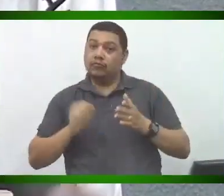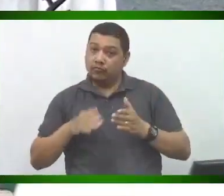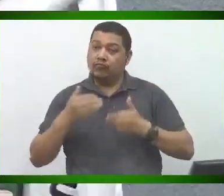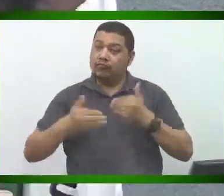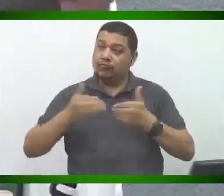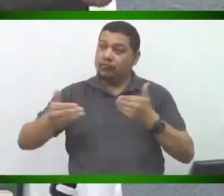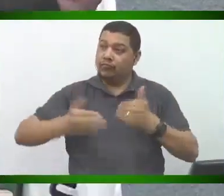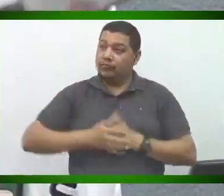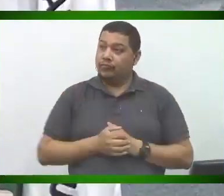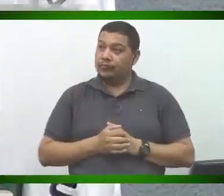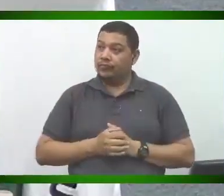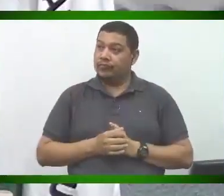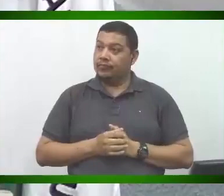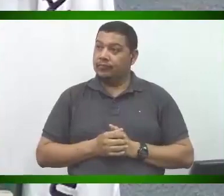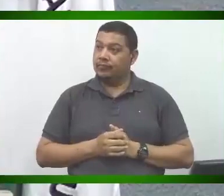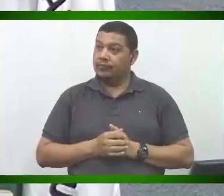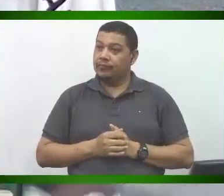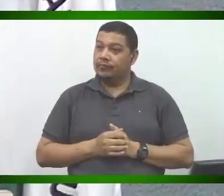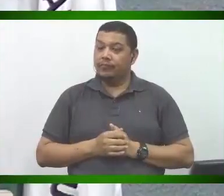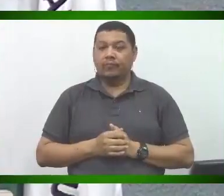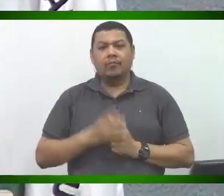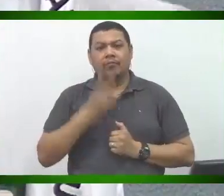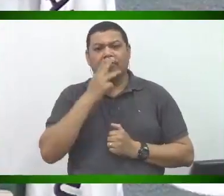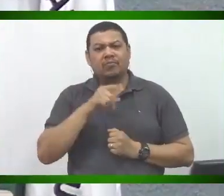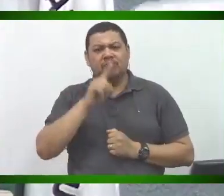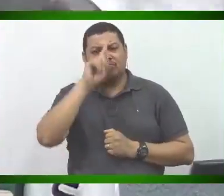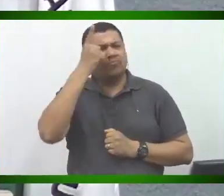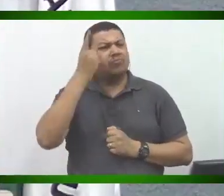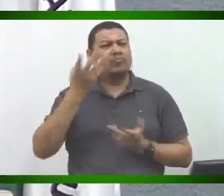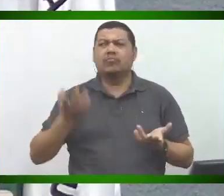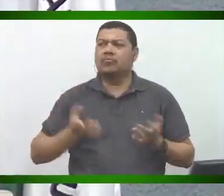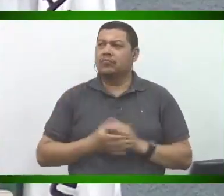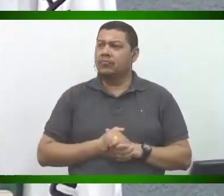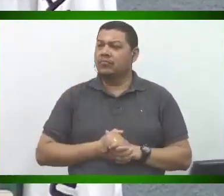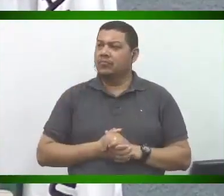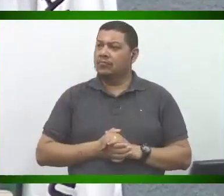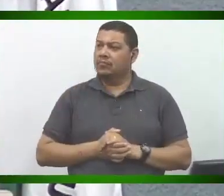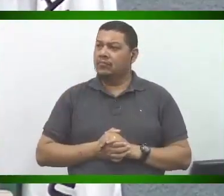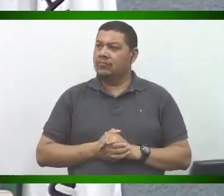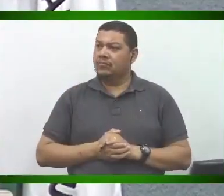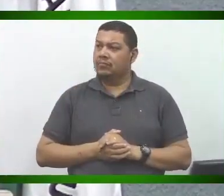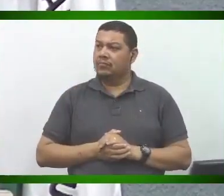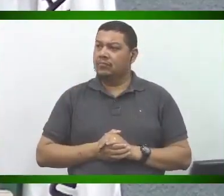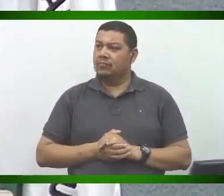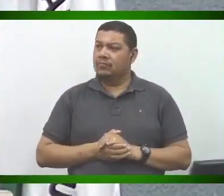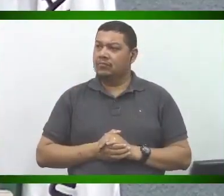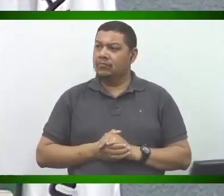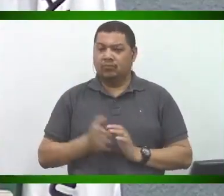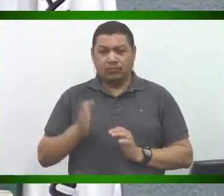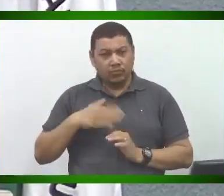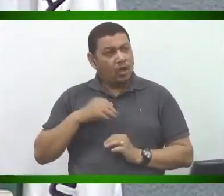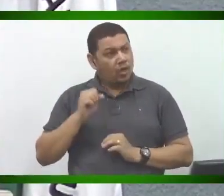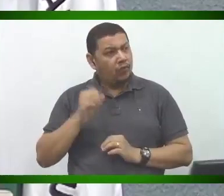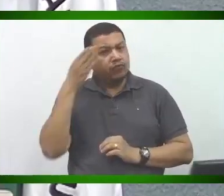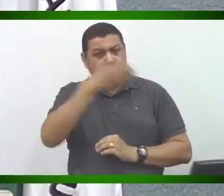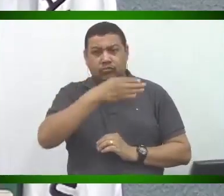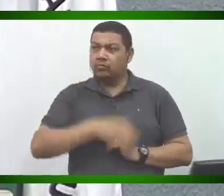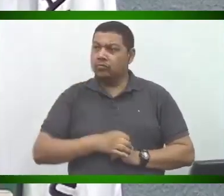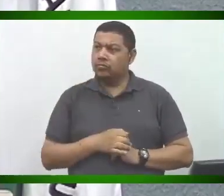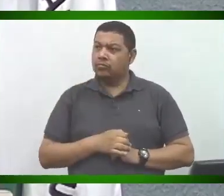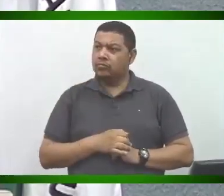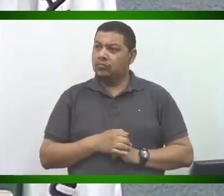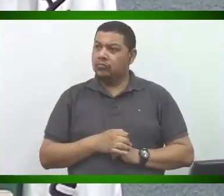em relação a uma manifestação que inventaram. Inventaram, não precisava daquilo. Eu estive lá sim. Fui